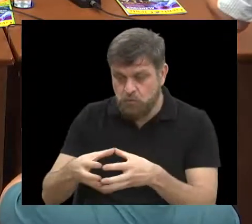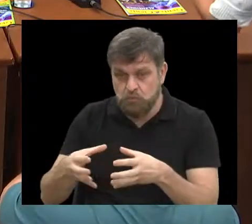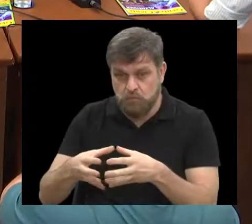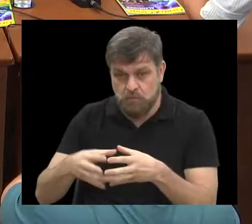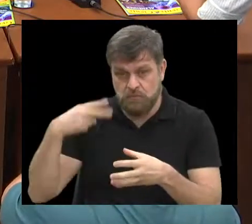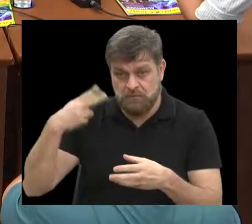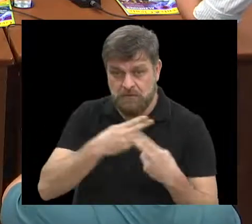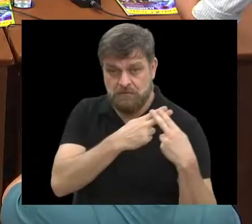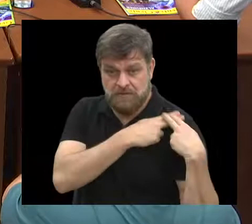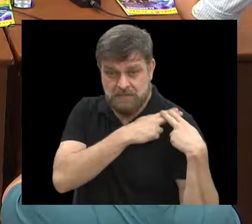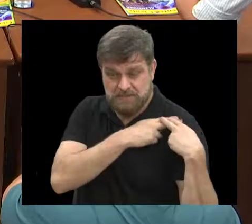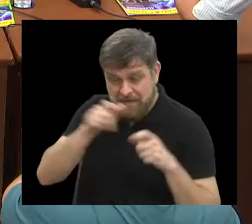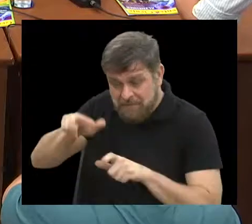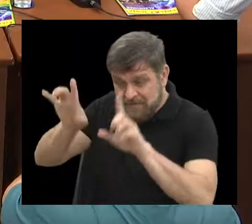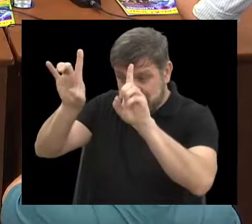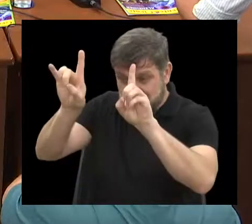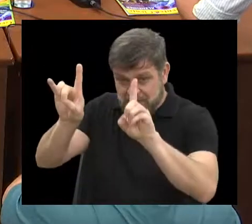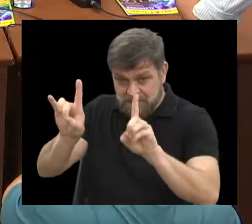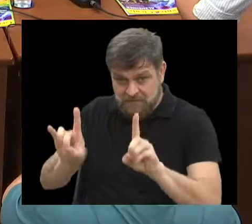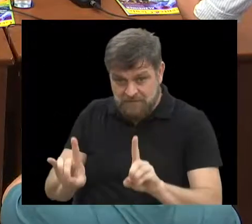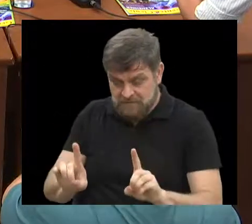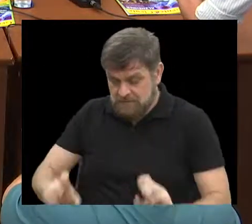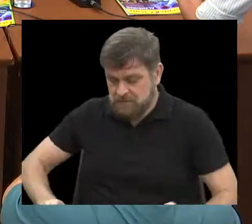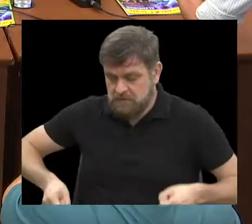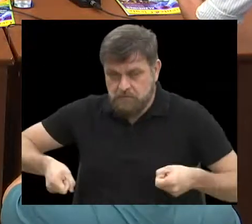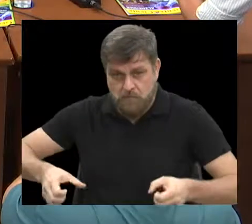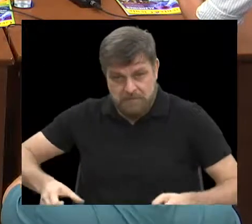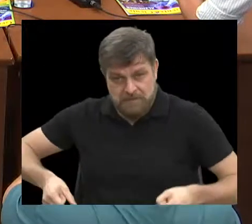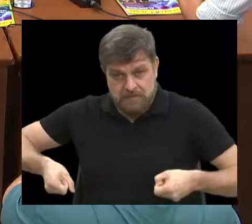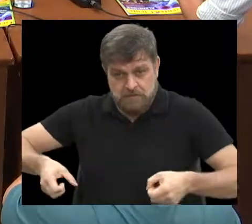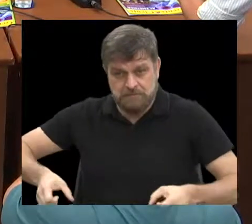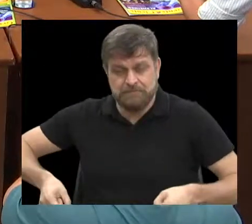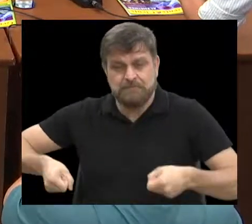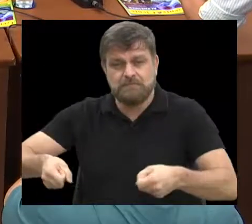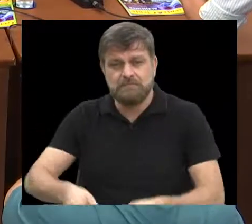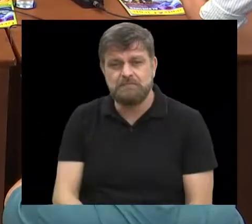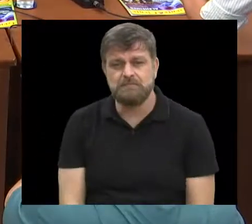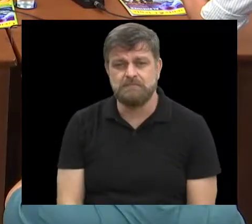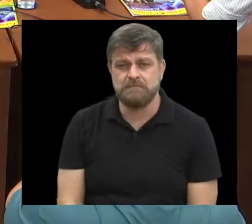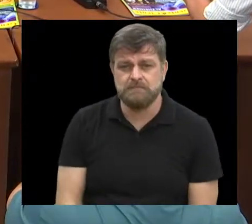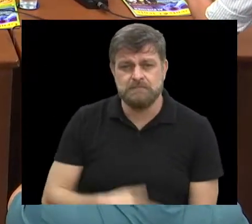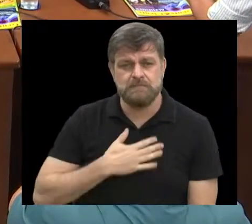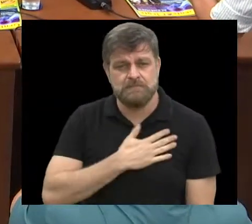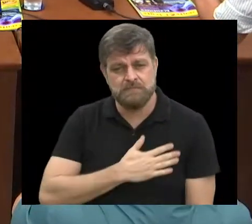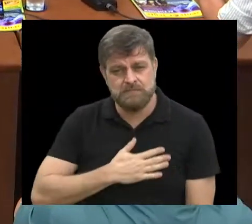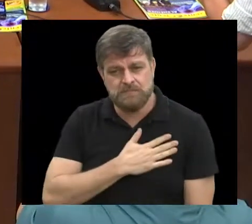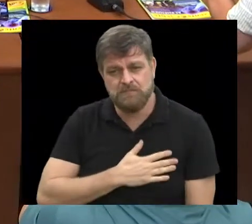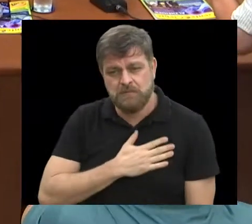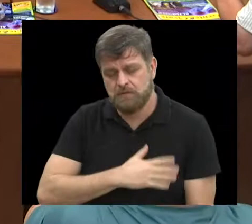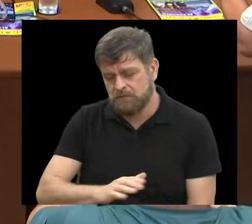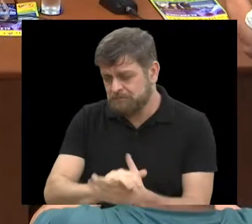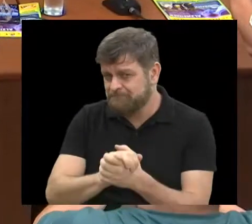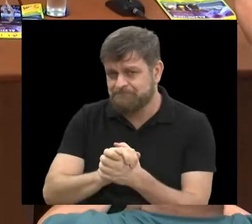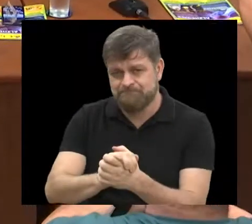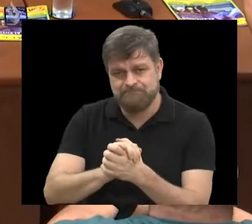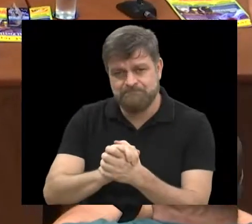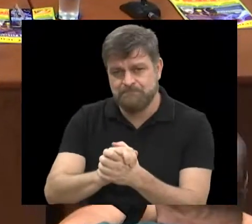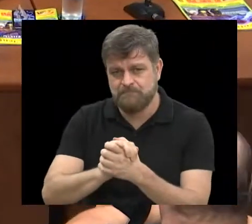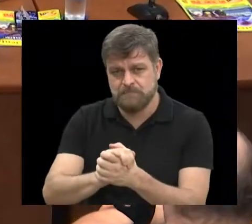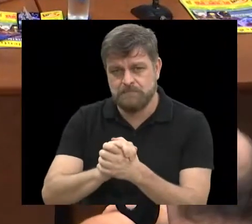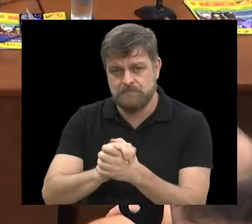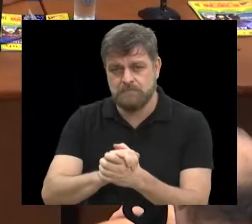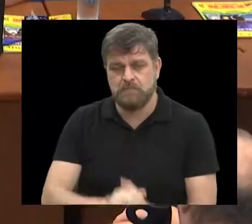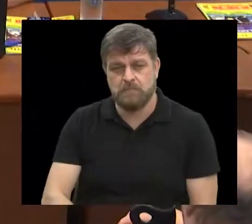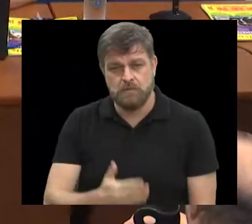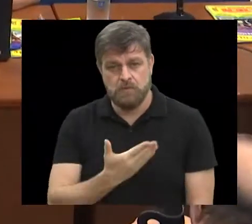Pessoas com Deficiência e Mobilidade Reduzida. E gostaria já de cumprimentar esse